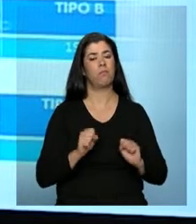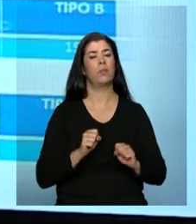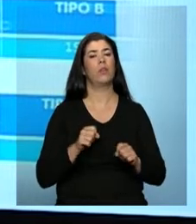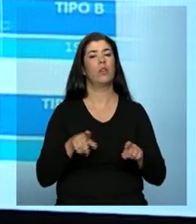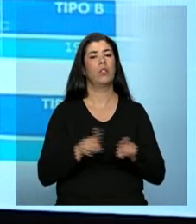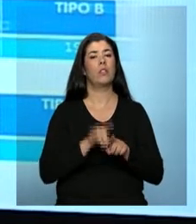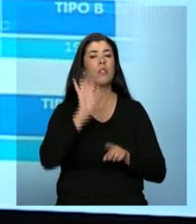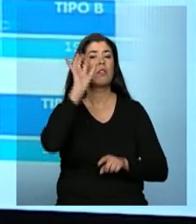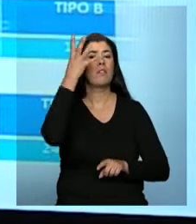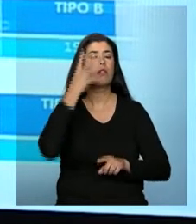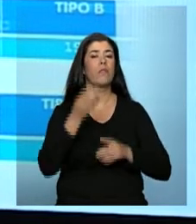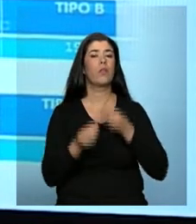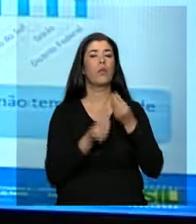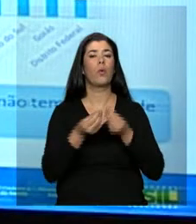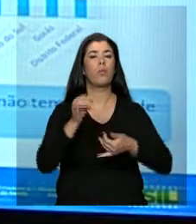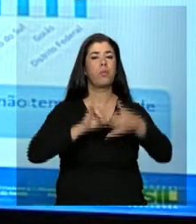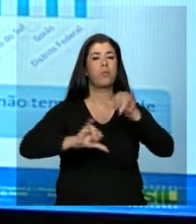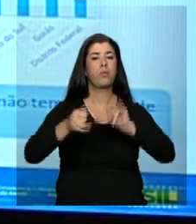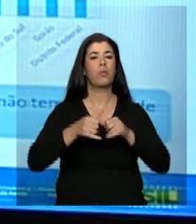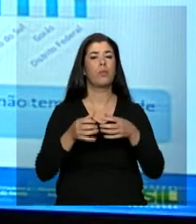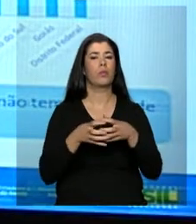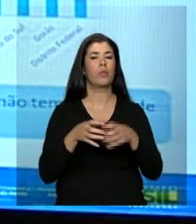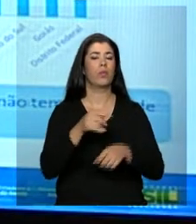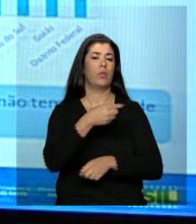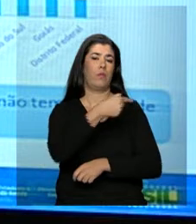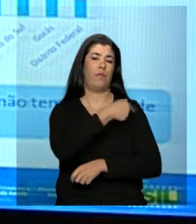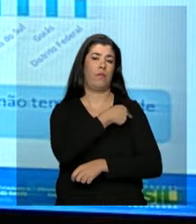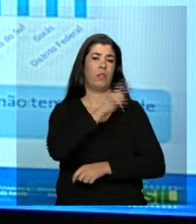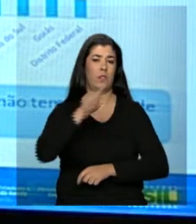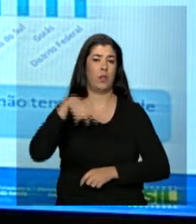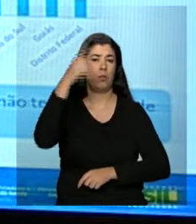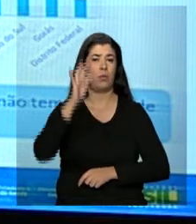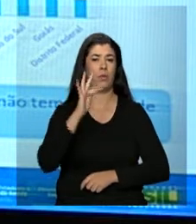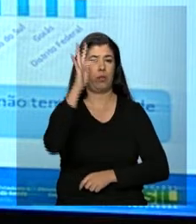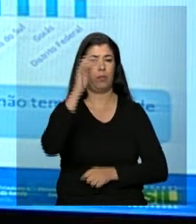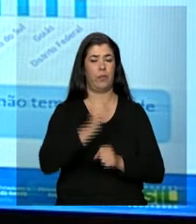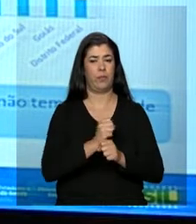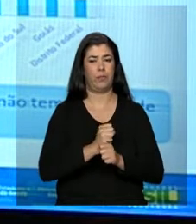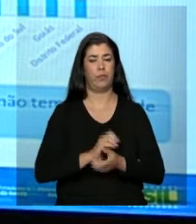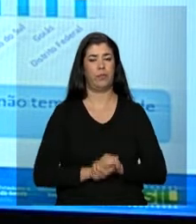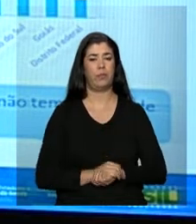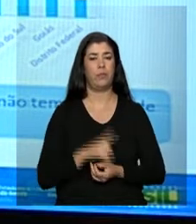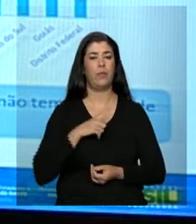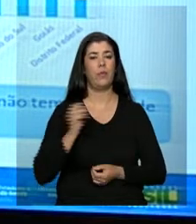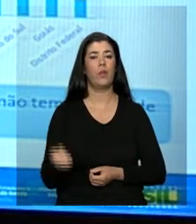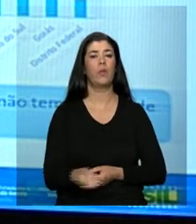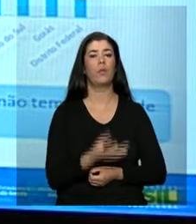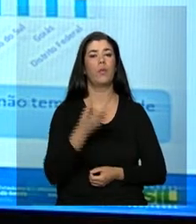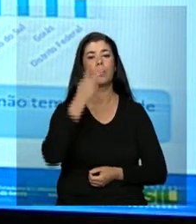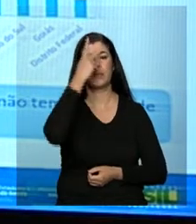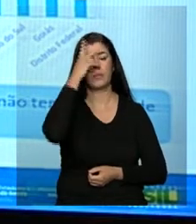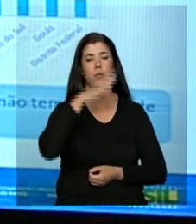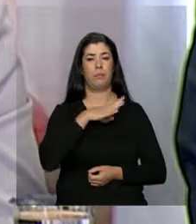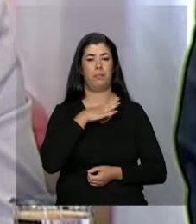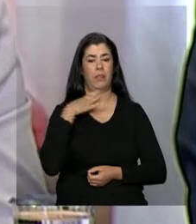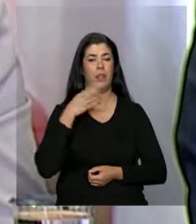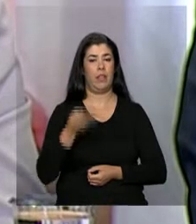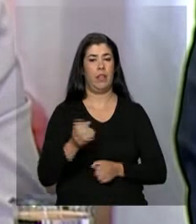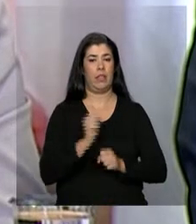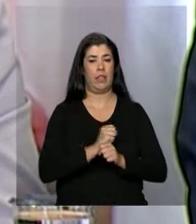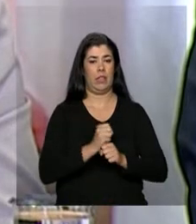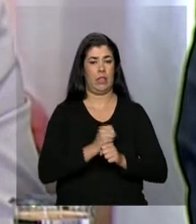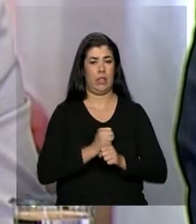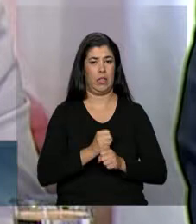possa definir a composição da vacina no ano seguinte. Em termos de incidência de mortalidade, nós tivemos um ano com